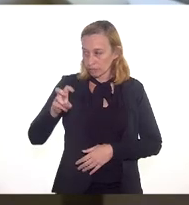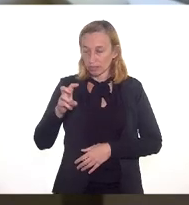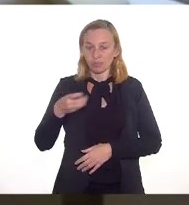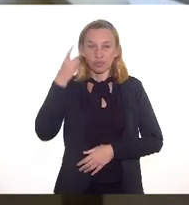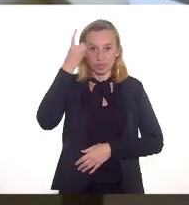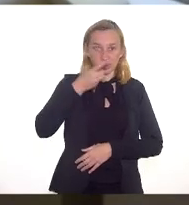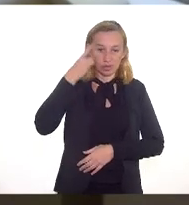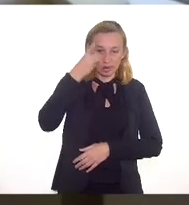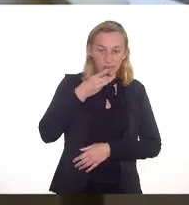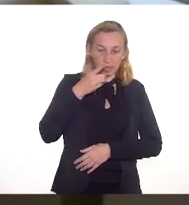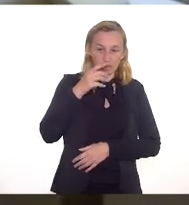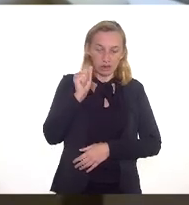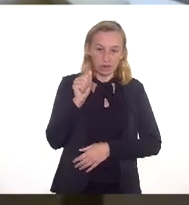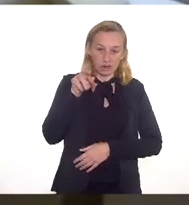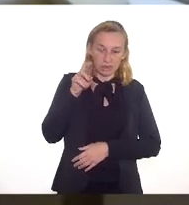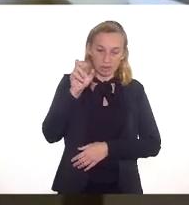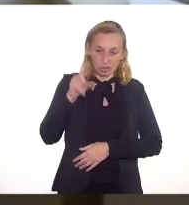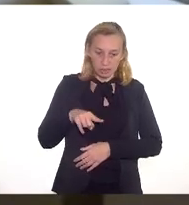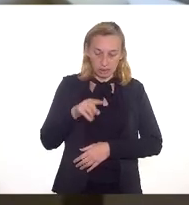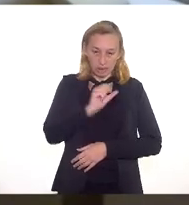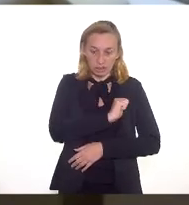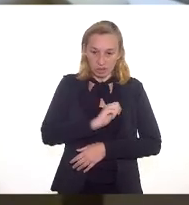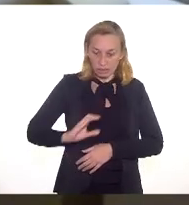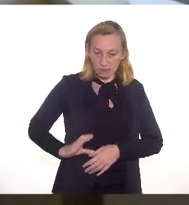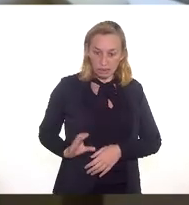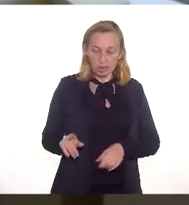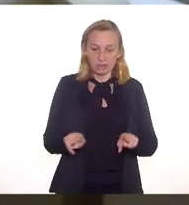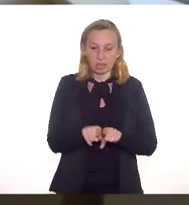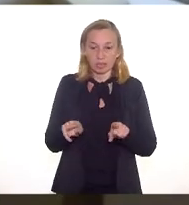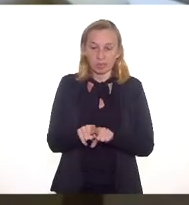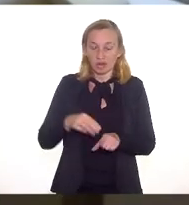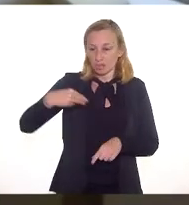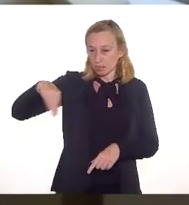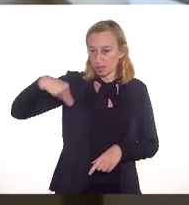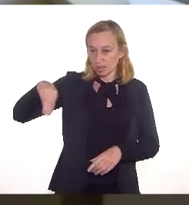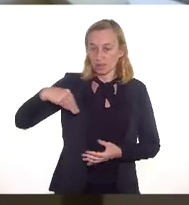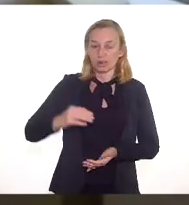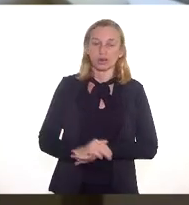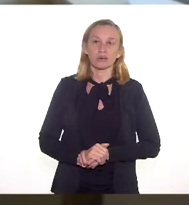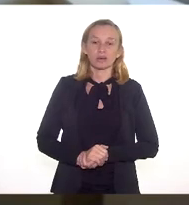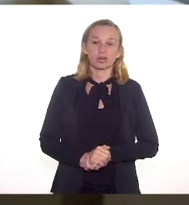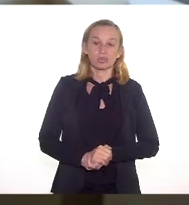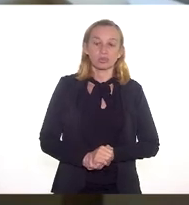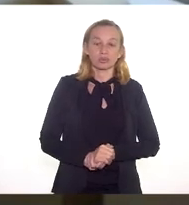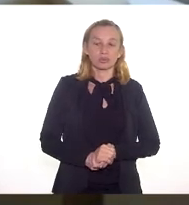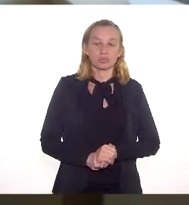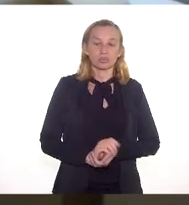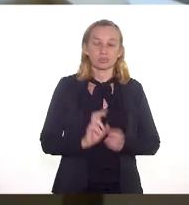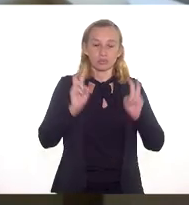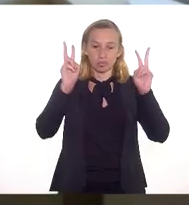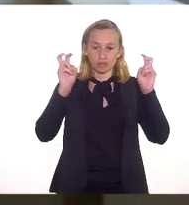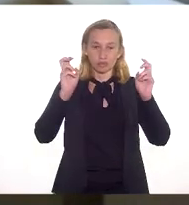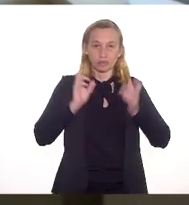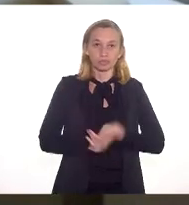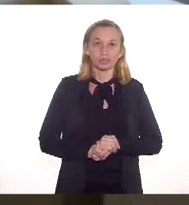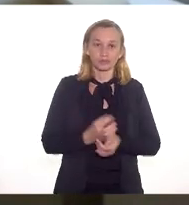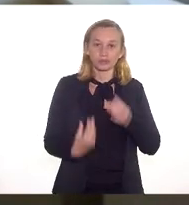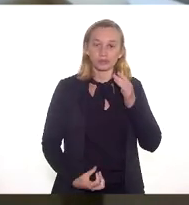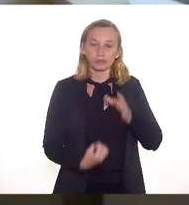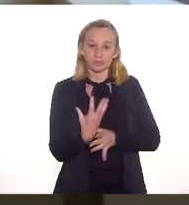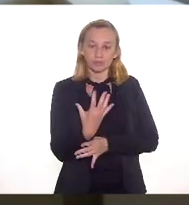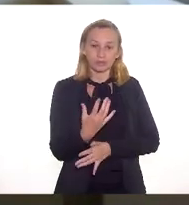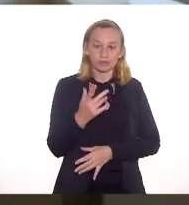dos deputados André Siciliano e Carlos Mink, que tem o seguinte título: cria